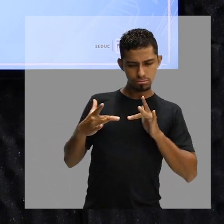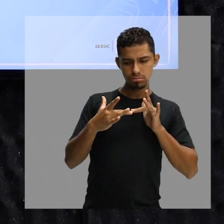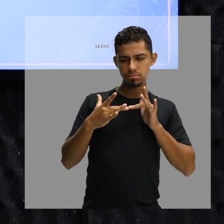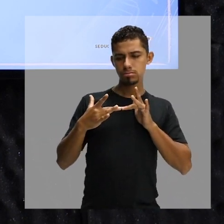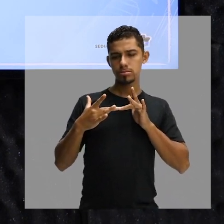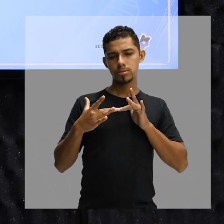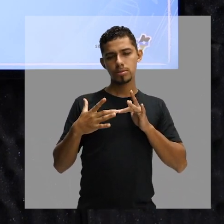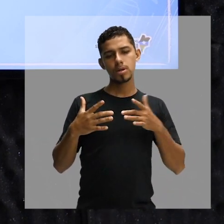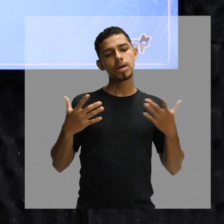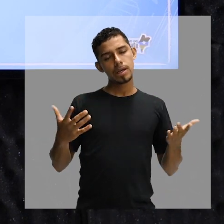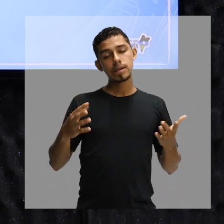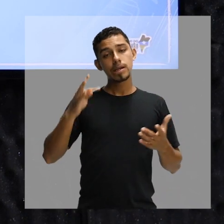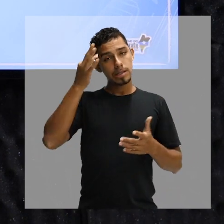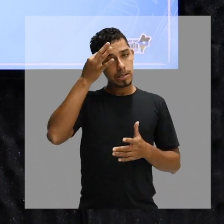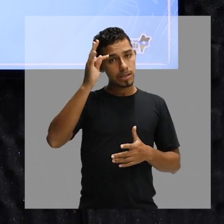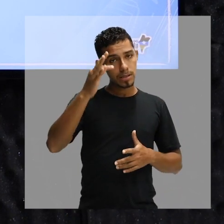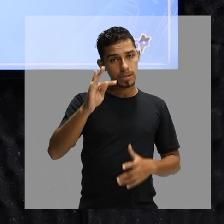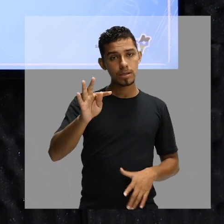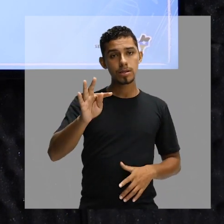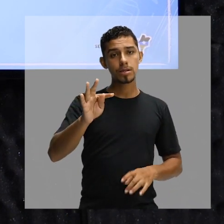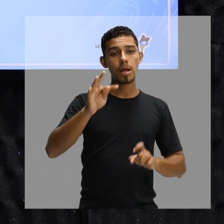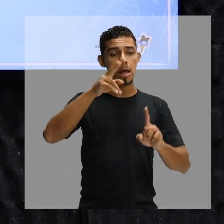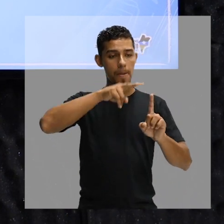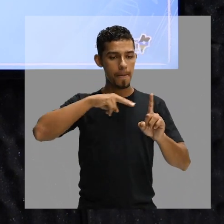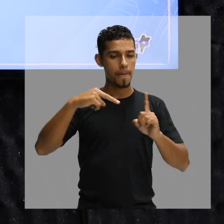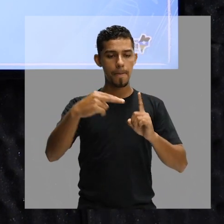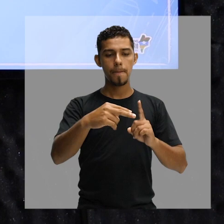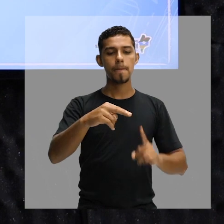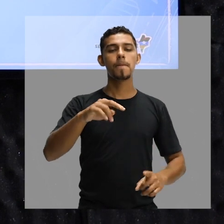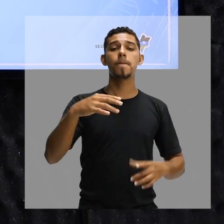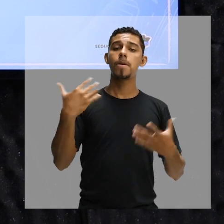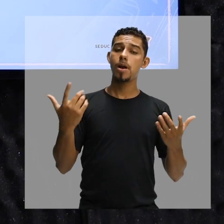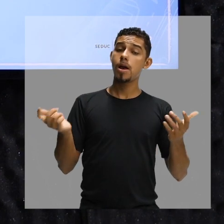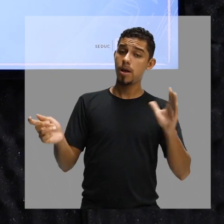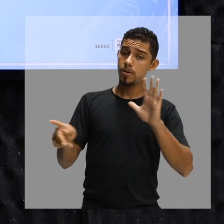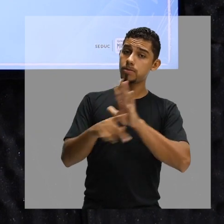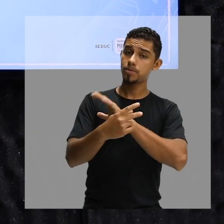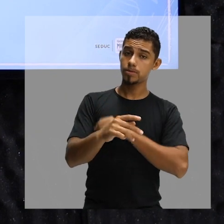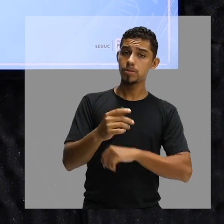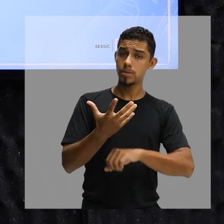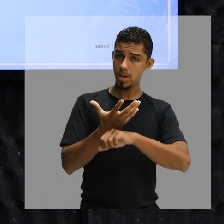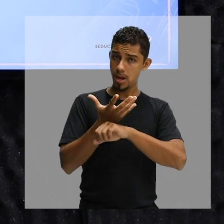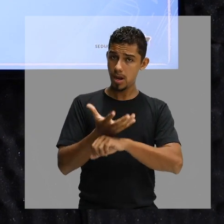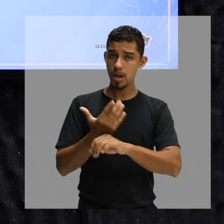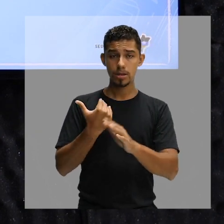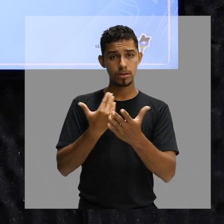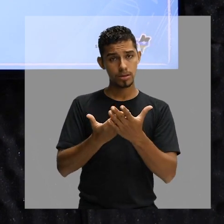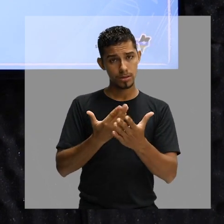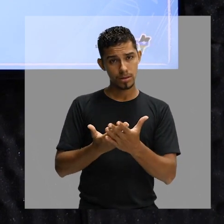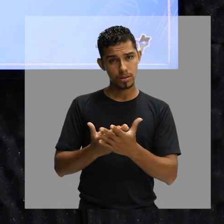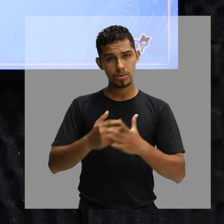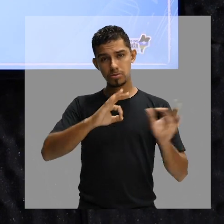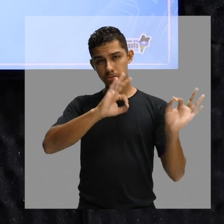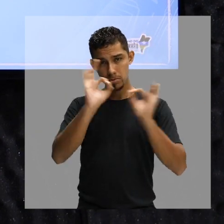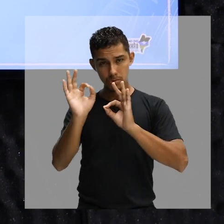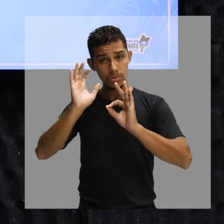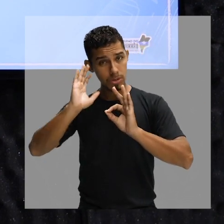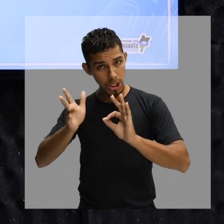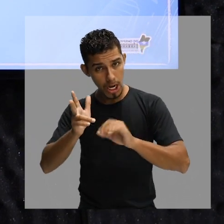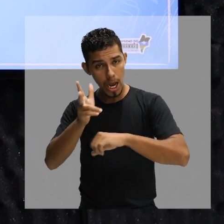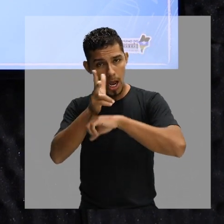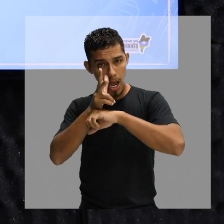A teoria heliocêntrica é uma delas, certo? Veja lá na aula que nós gravamos sobre isso, tá? Que você vai